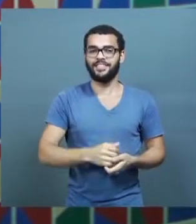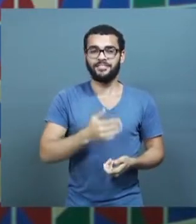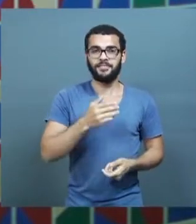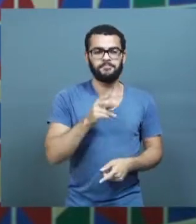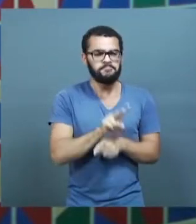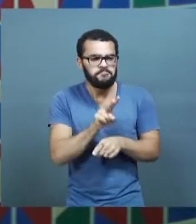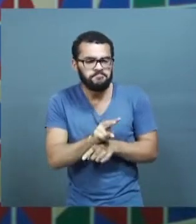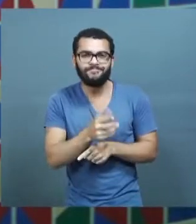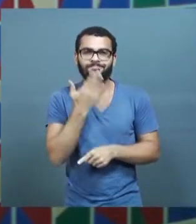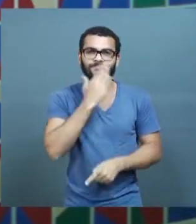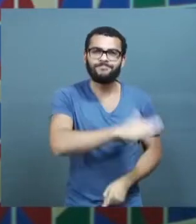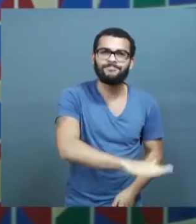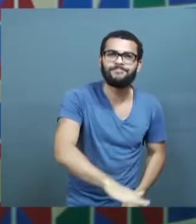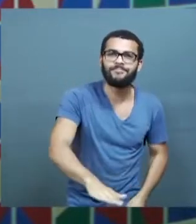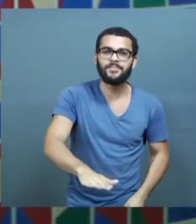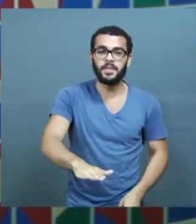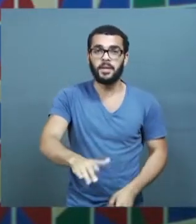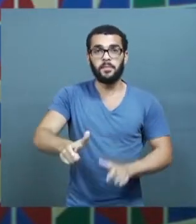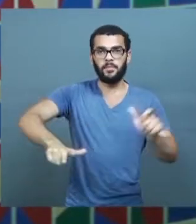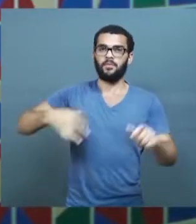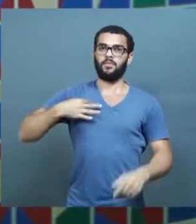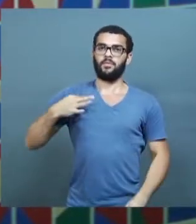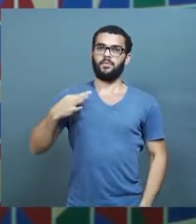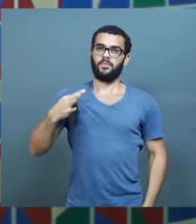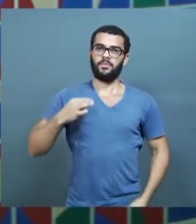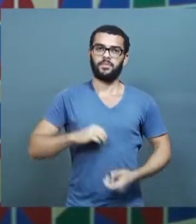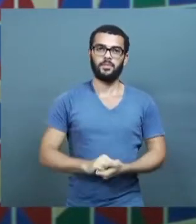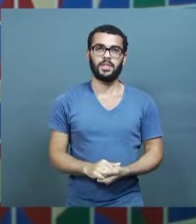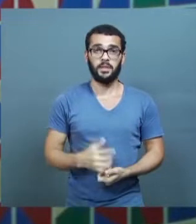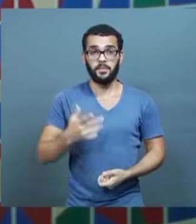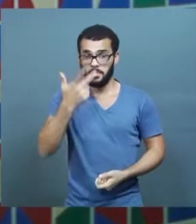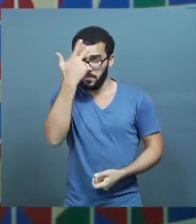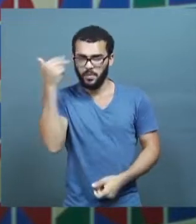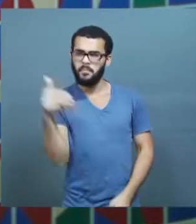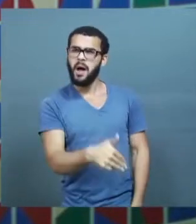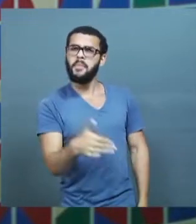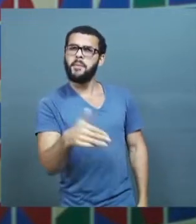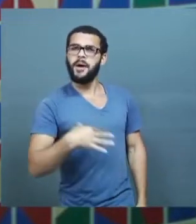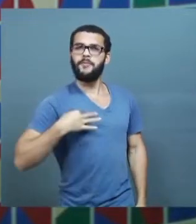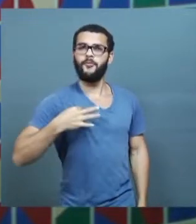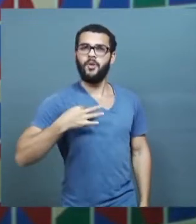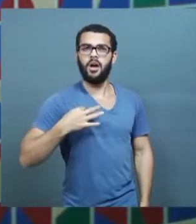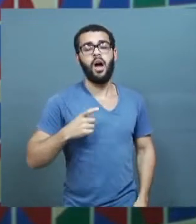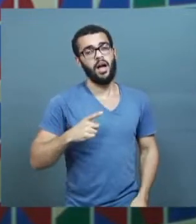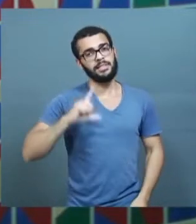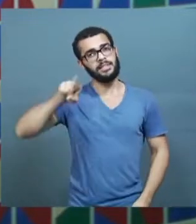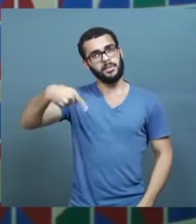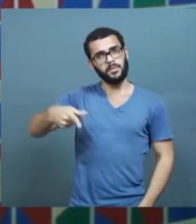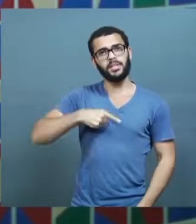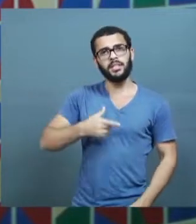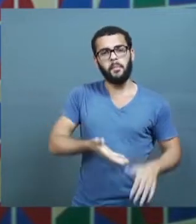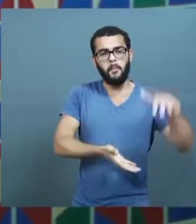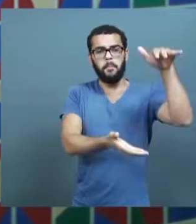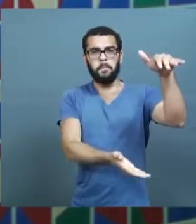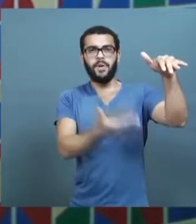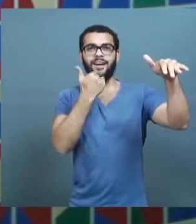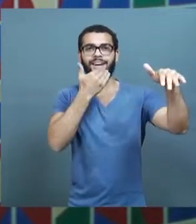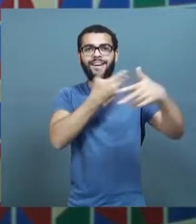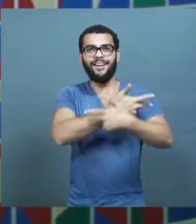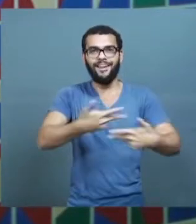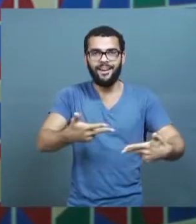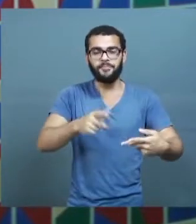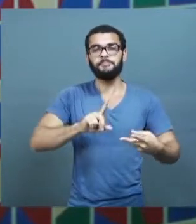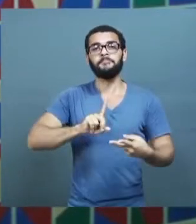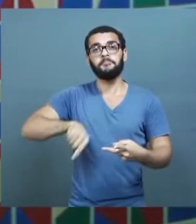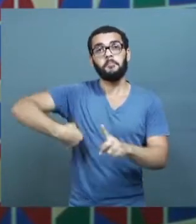crianças, como voluntárias, né? Elas participando, elas têm direito ao benefício da cesta básica e também da moeda social.